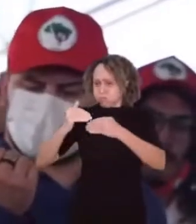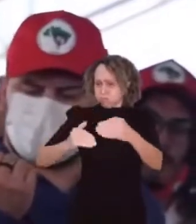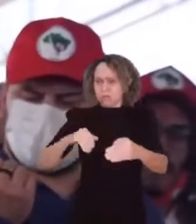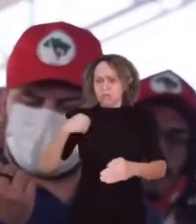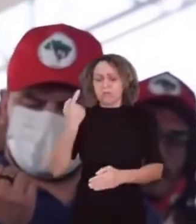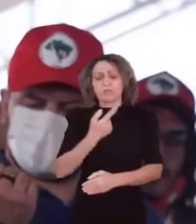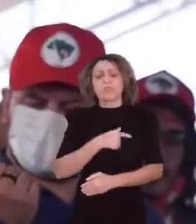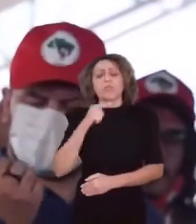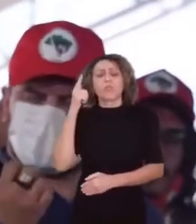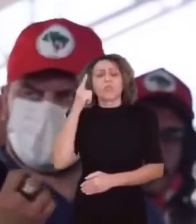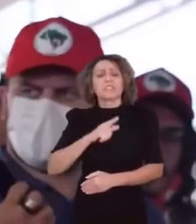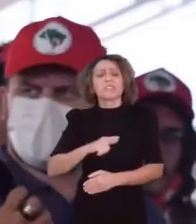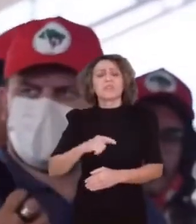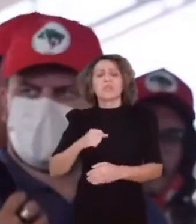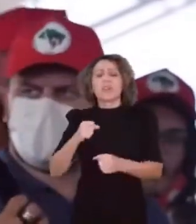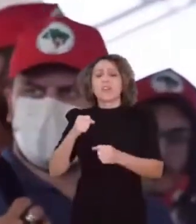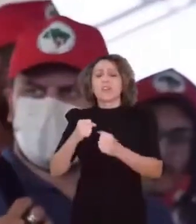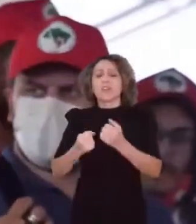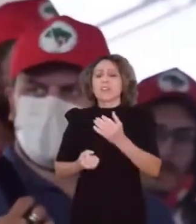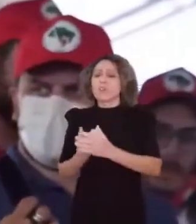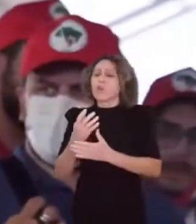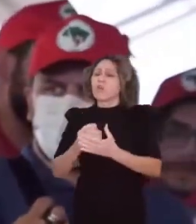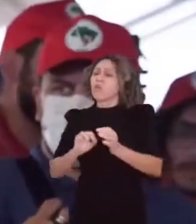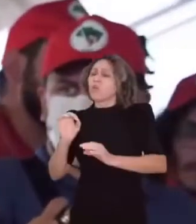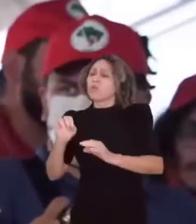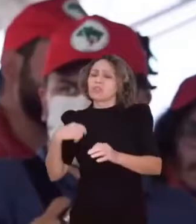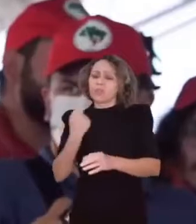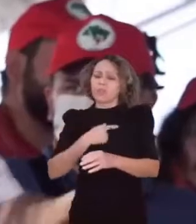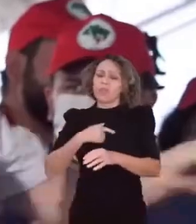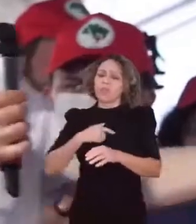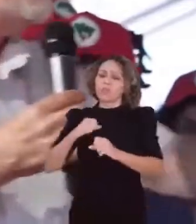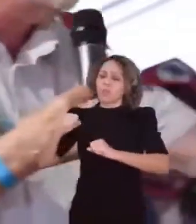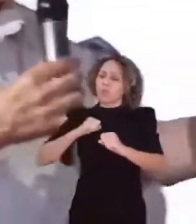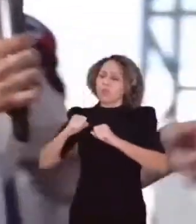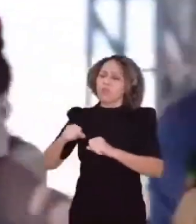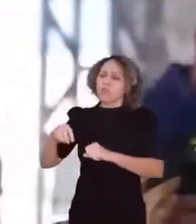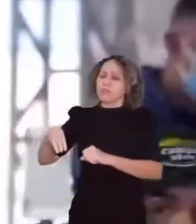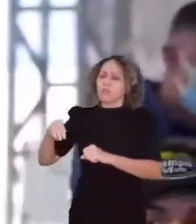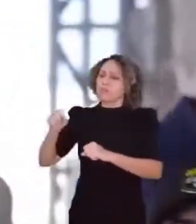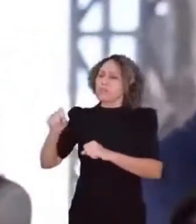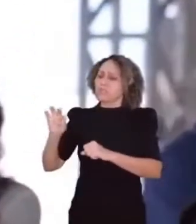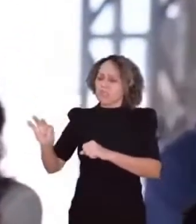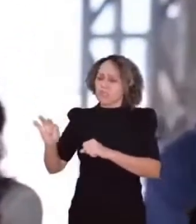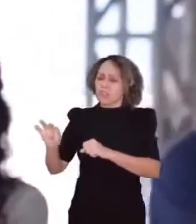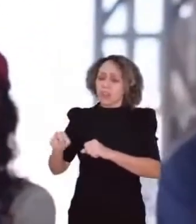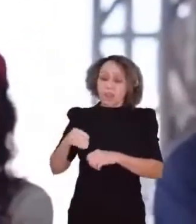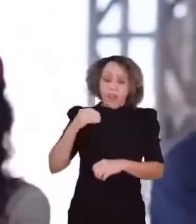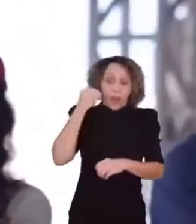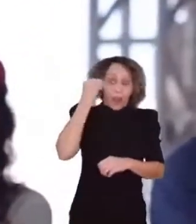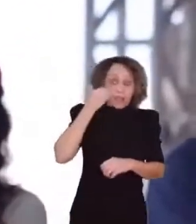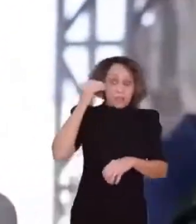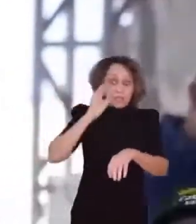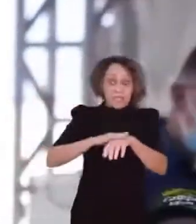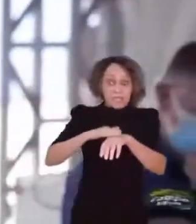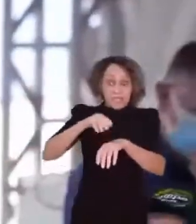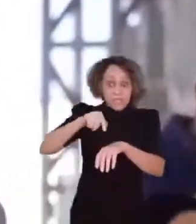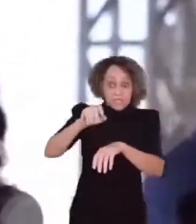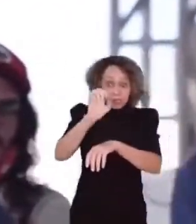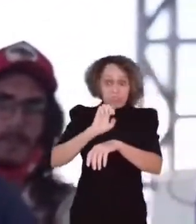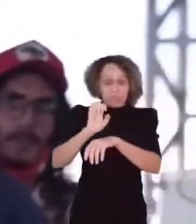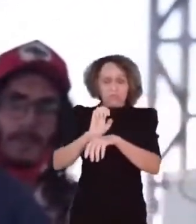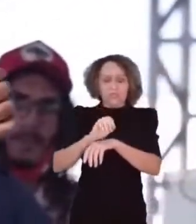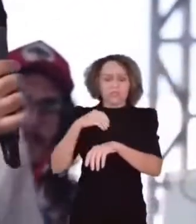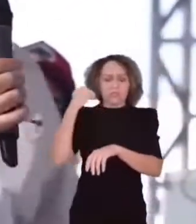Paraná foi um exemplo para todo o Brasil. Requião era governador lá no início do movimento. Nós tínhamos